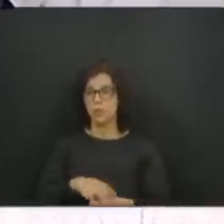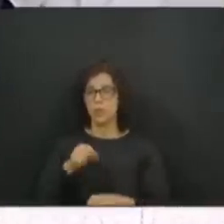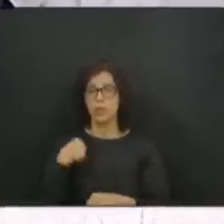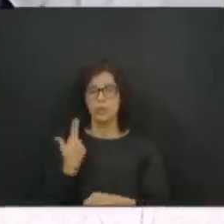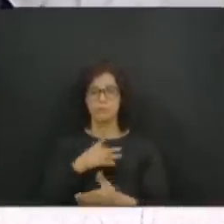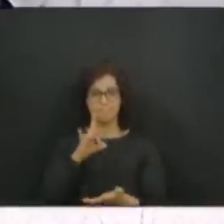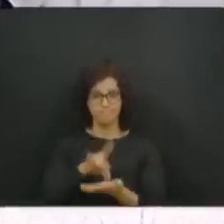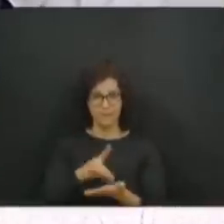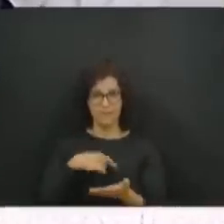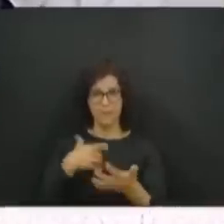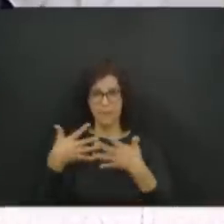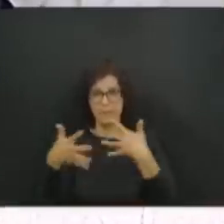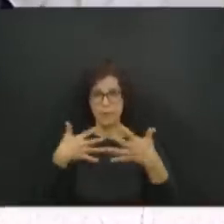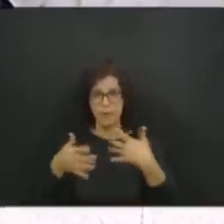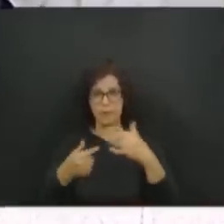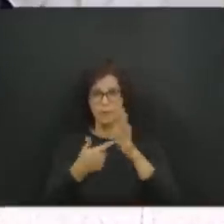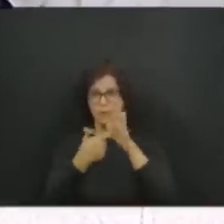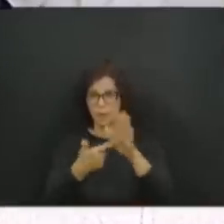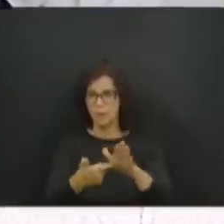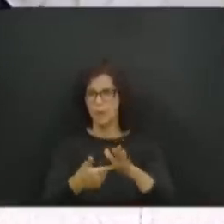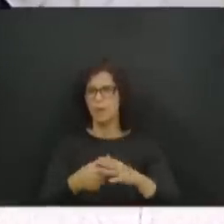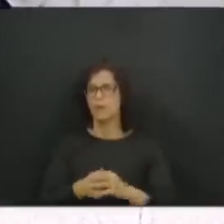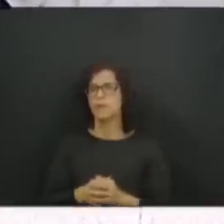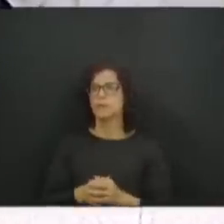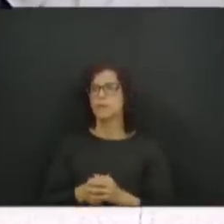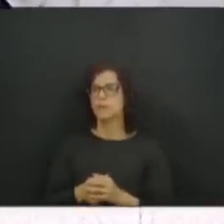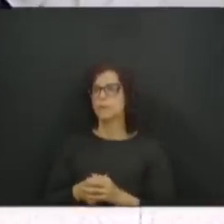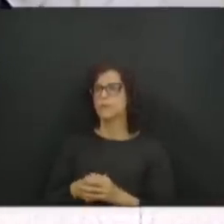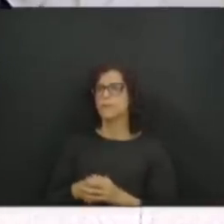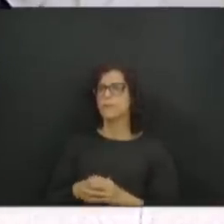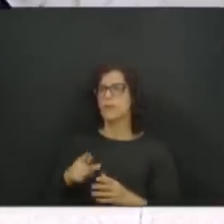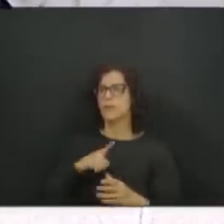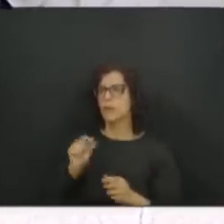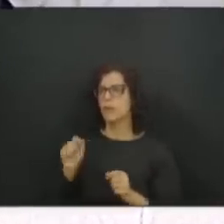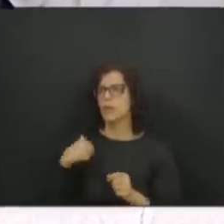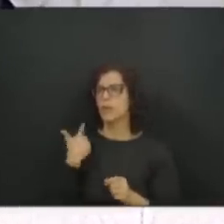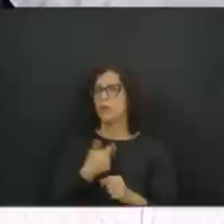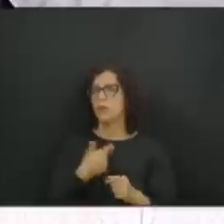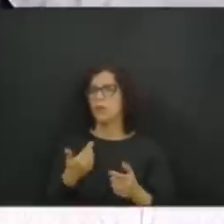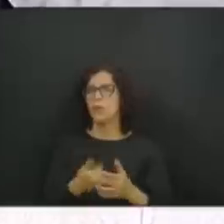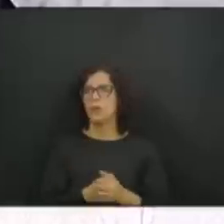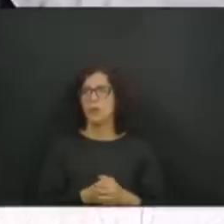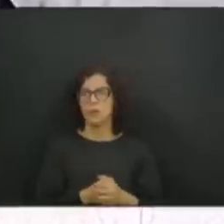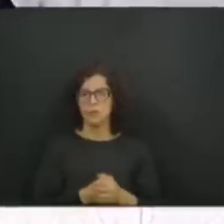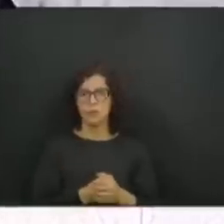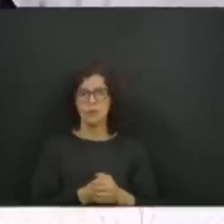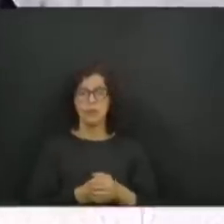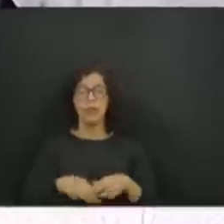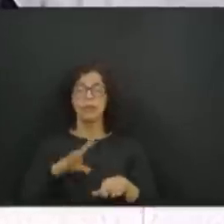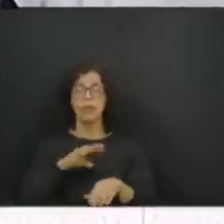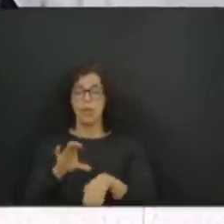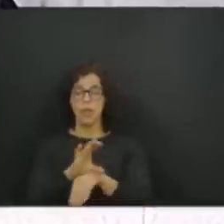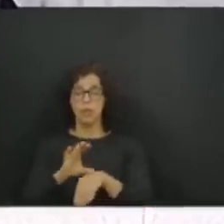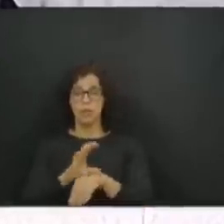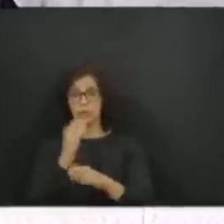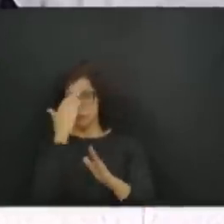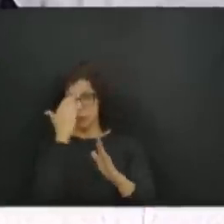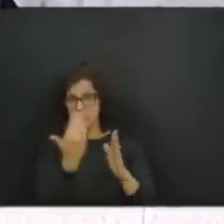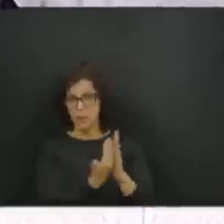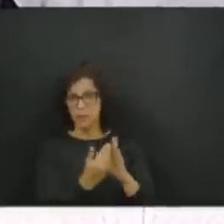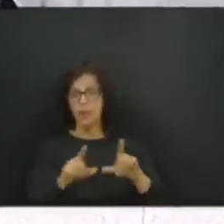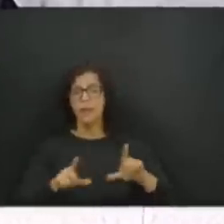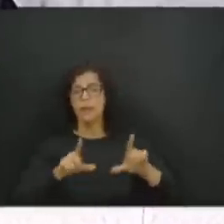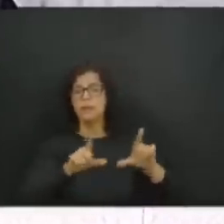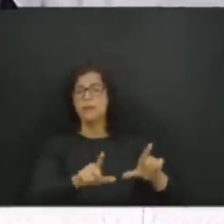absoluta transparência sem que haja sobreposições e competências emocionais o órgão que deve